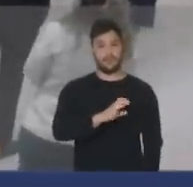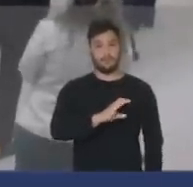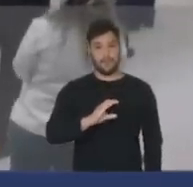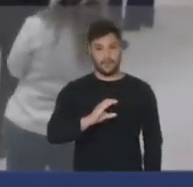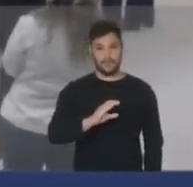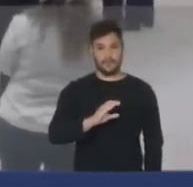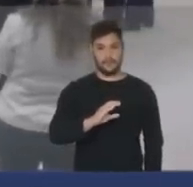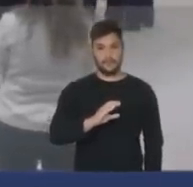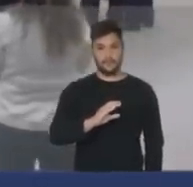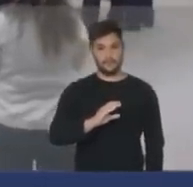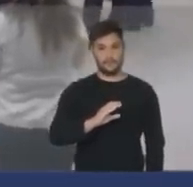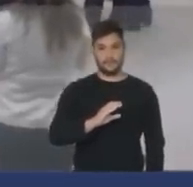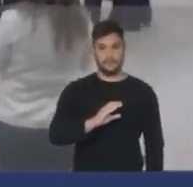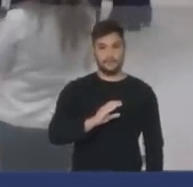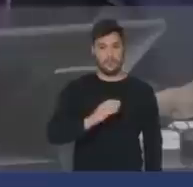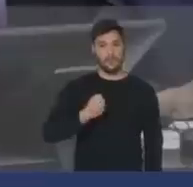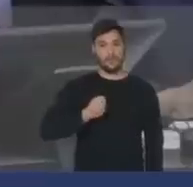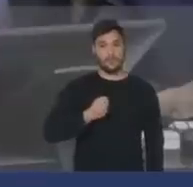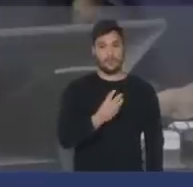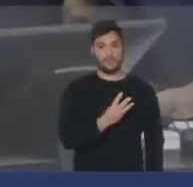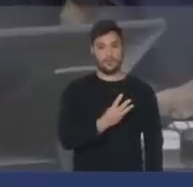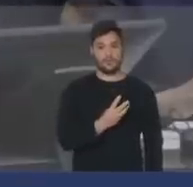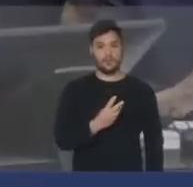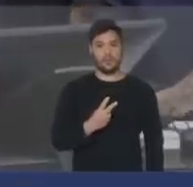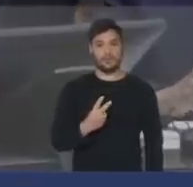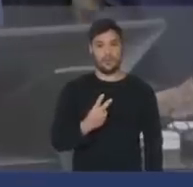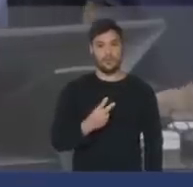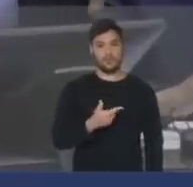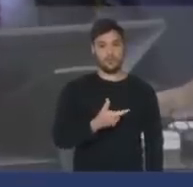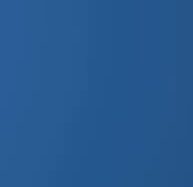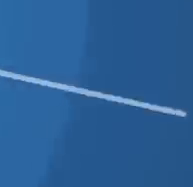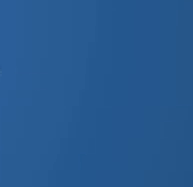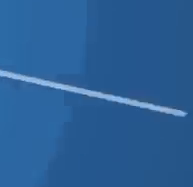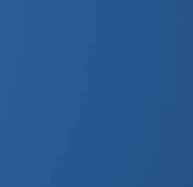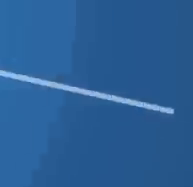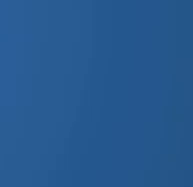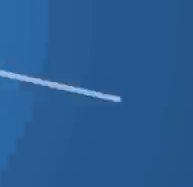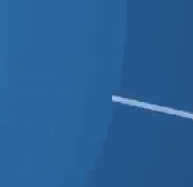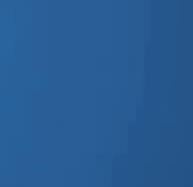proposta de emenda à Constituição. Número 32 de 2022.